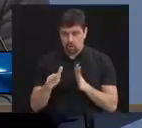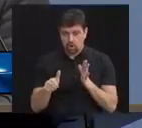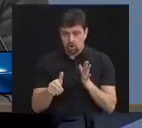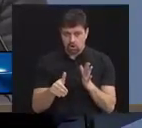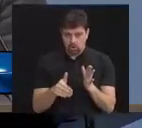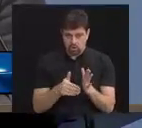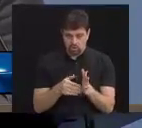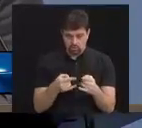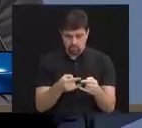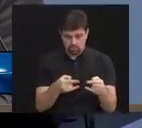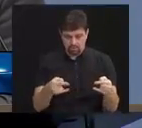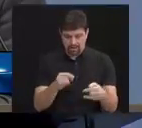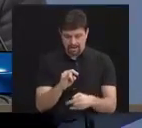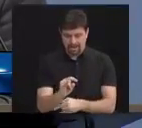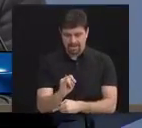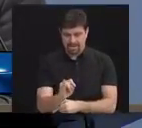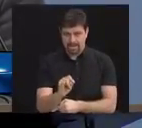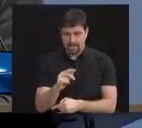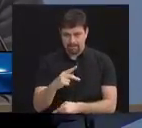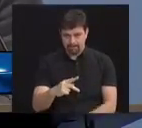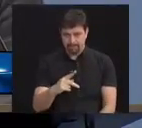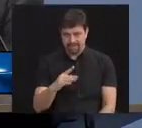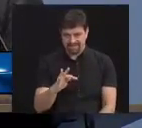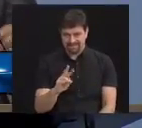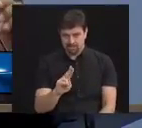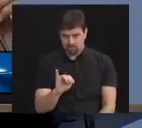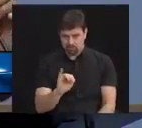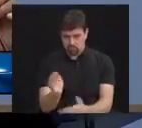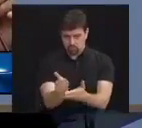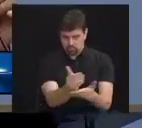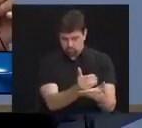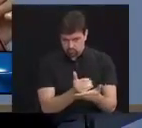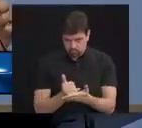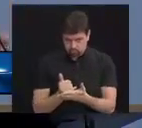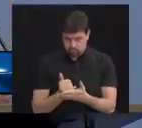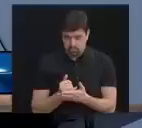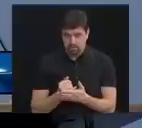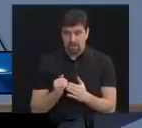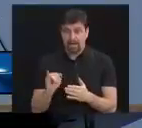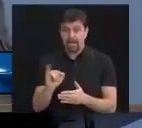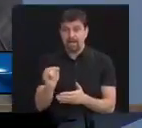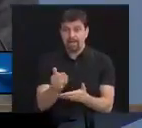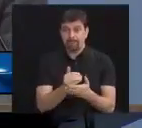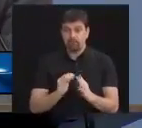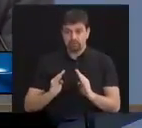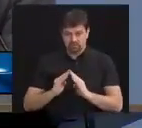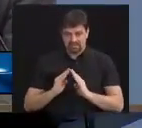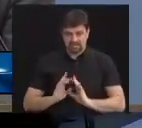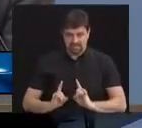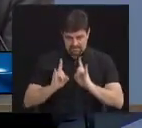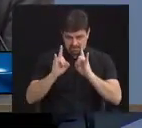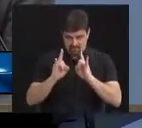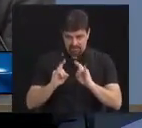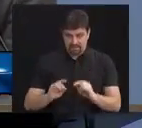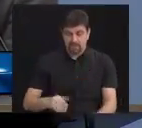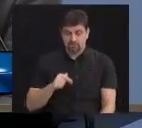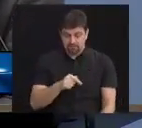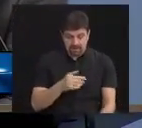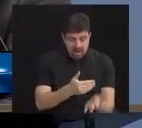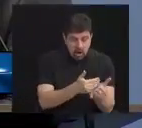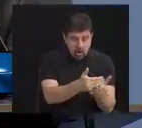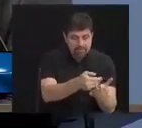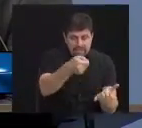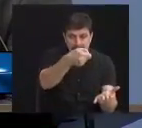IPTU para o mês de junho. E qual que é a relevância dessa medida? Qualquer pagador de impostos